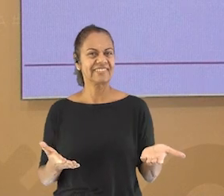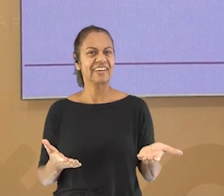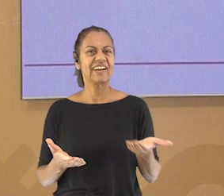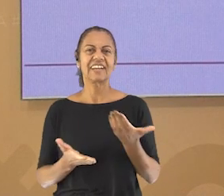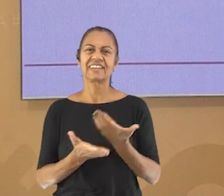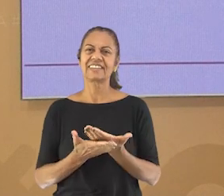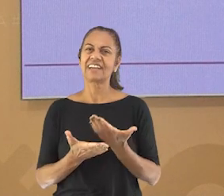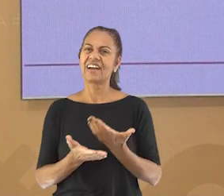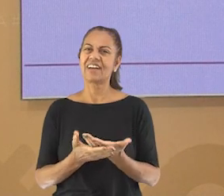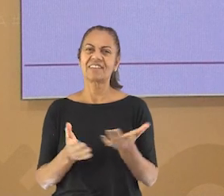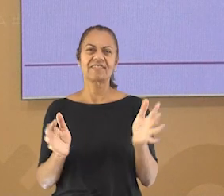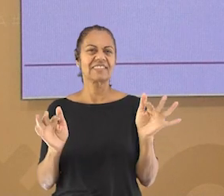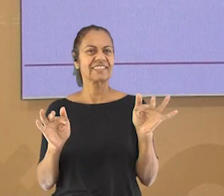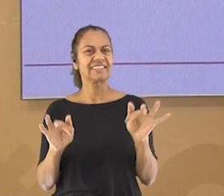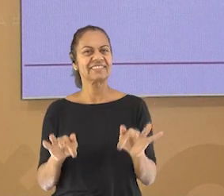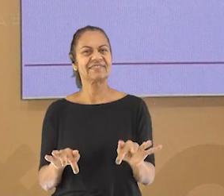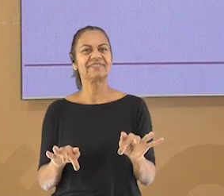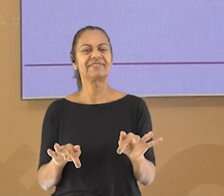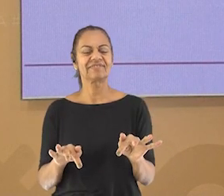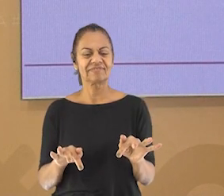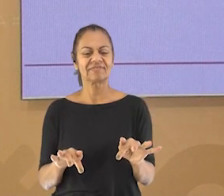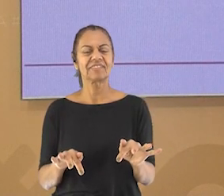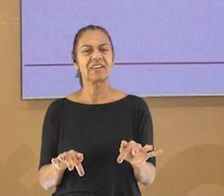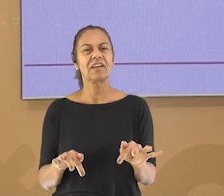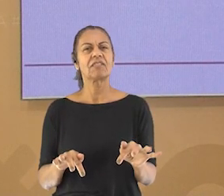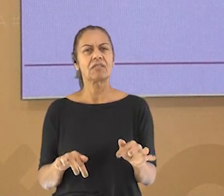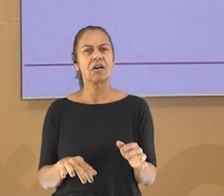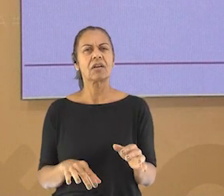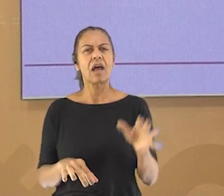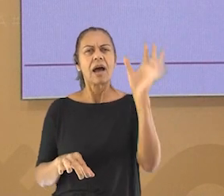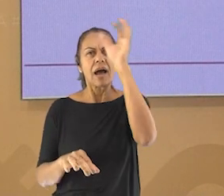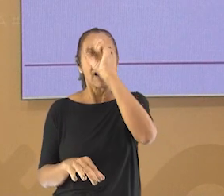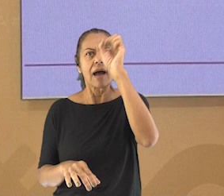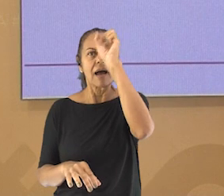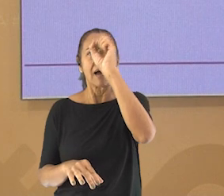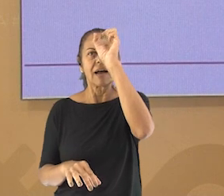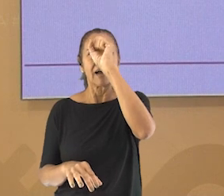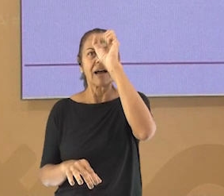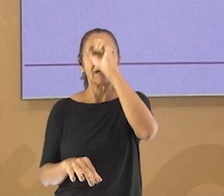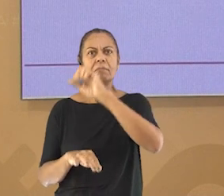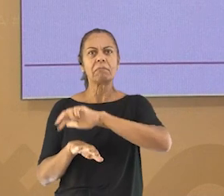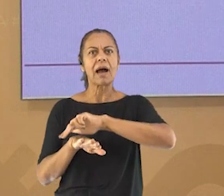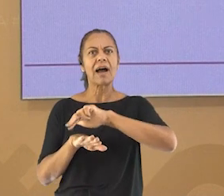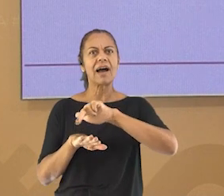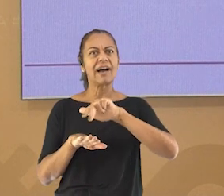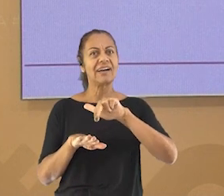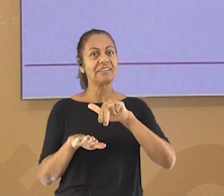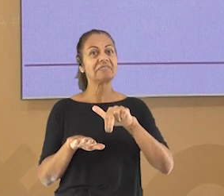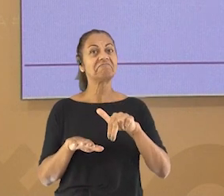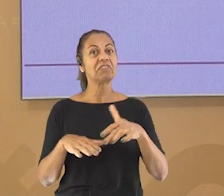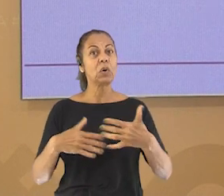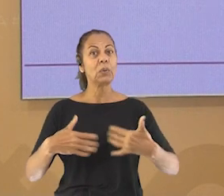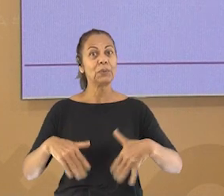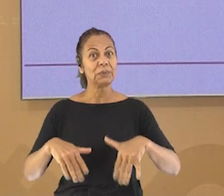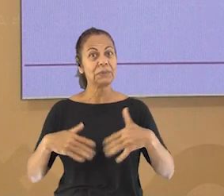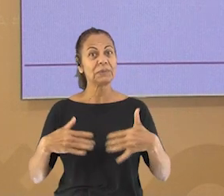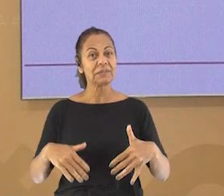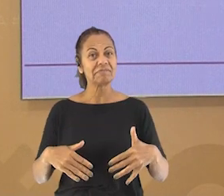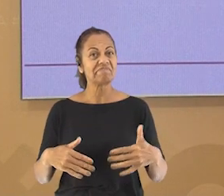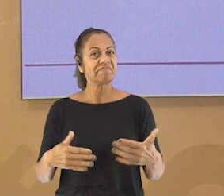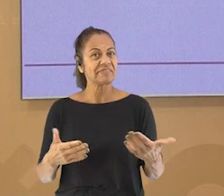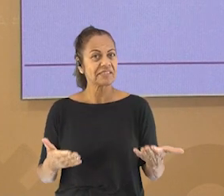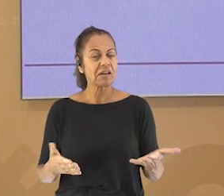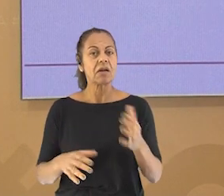Pessoal, estamos chegando ao fim de mais uma aula. Foram muitos aprendizados, não é verdade? Espero que com